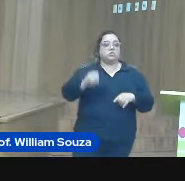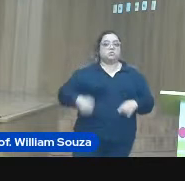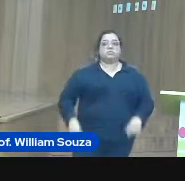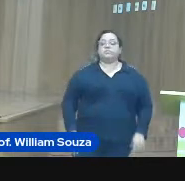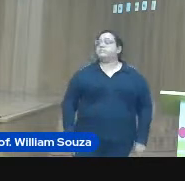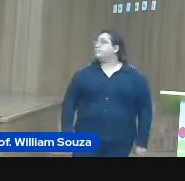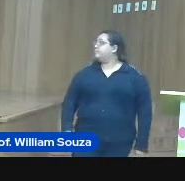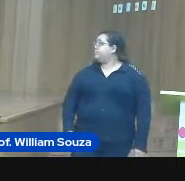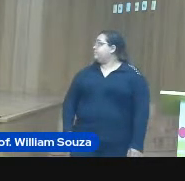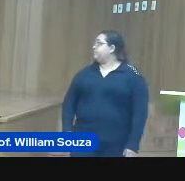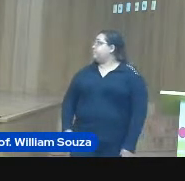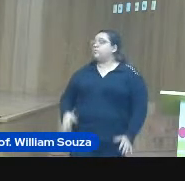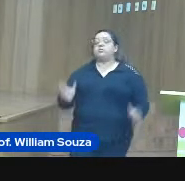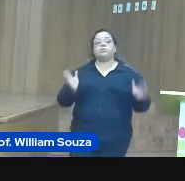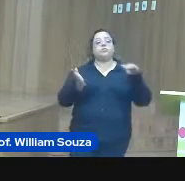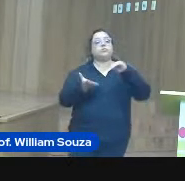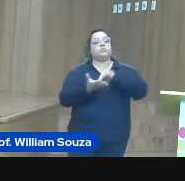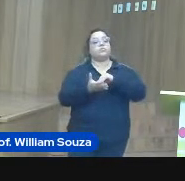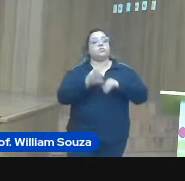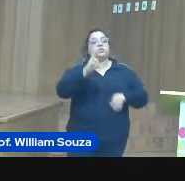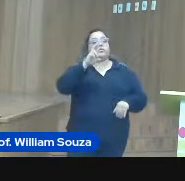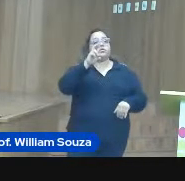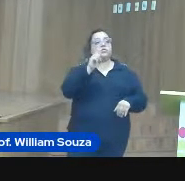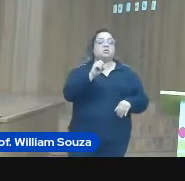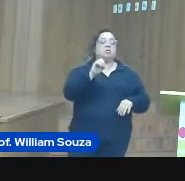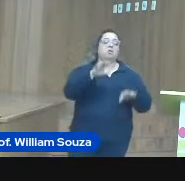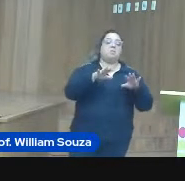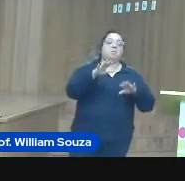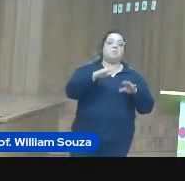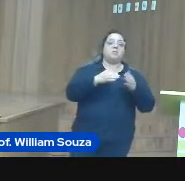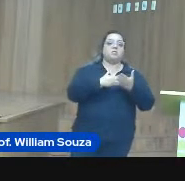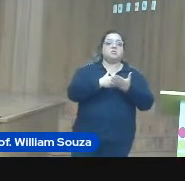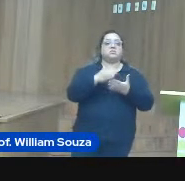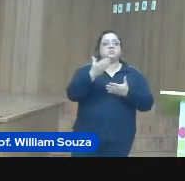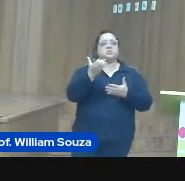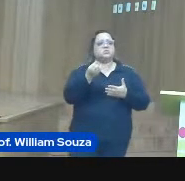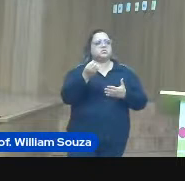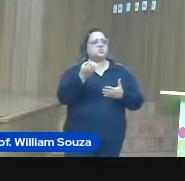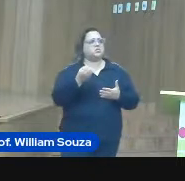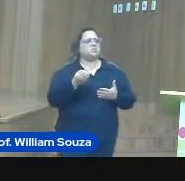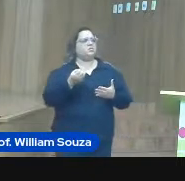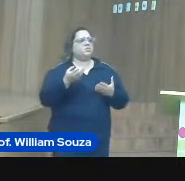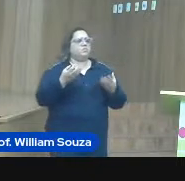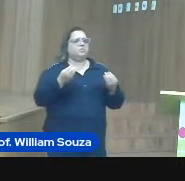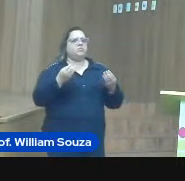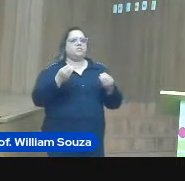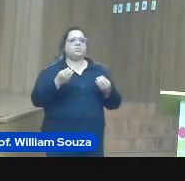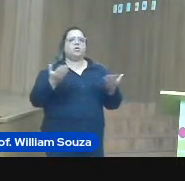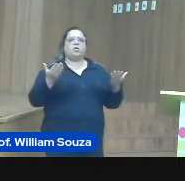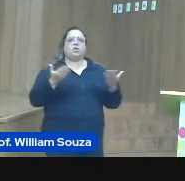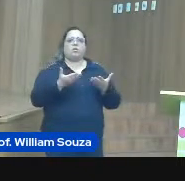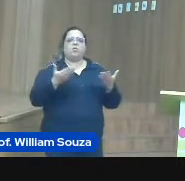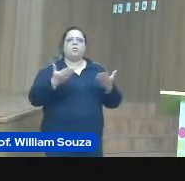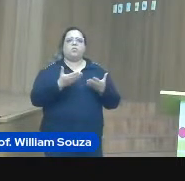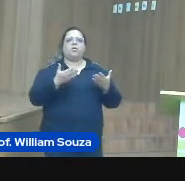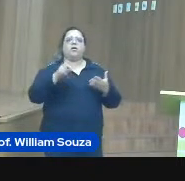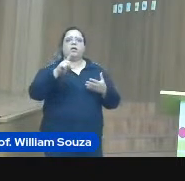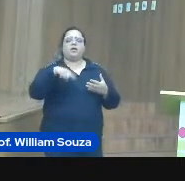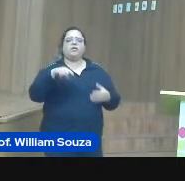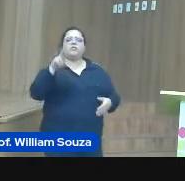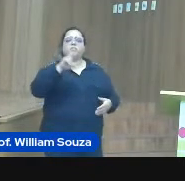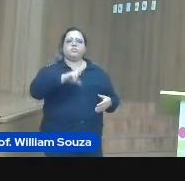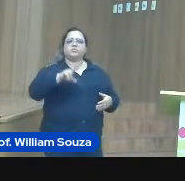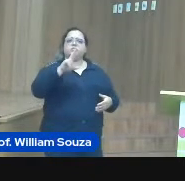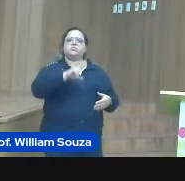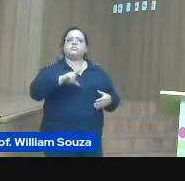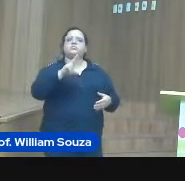de 50 ou início da década de 60, que foi muito popular na época, até hoje é usado para